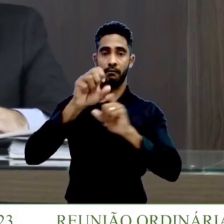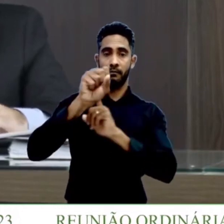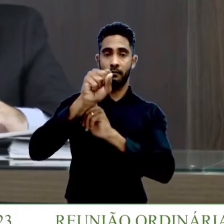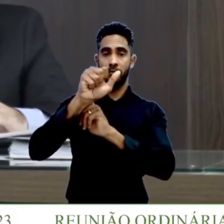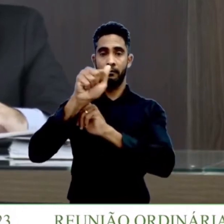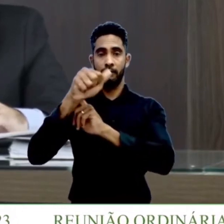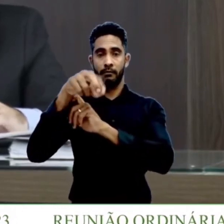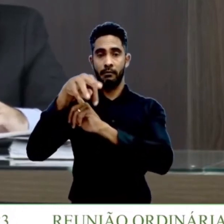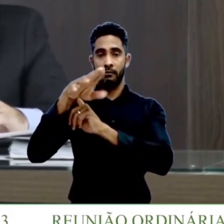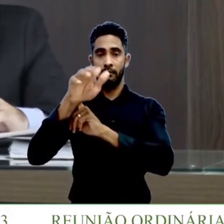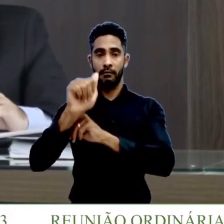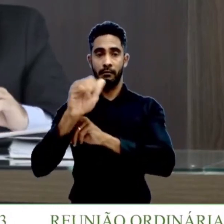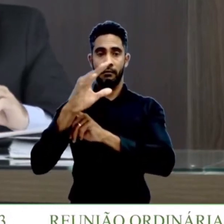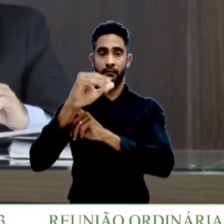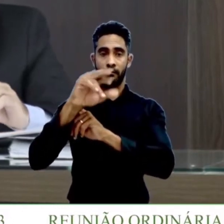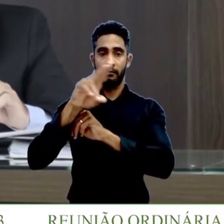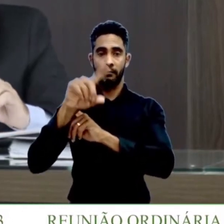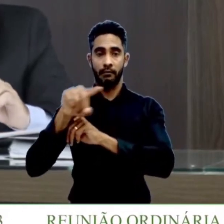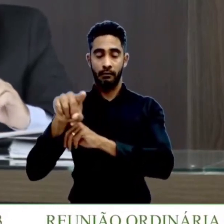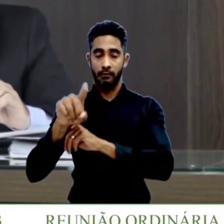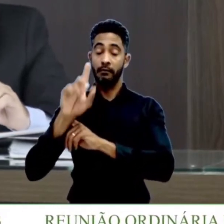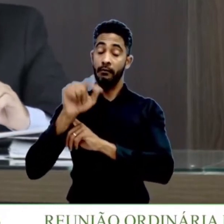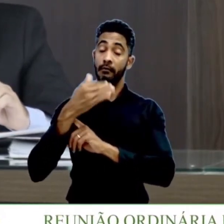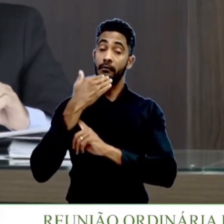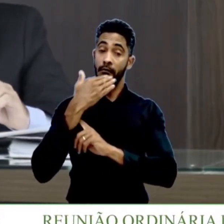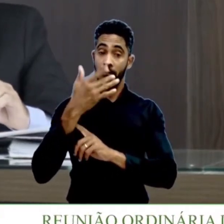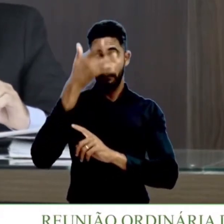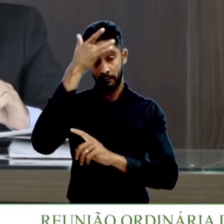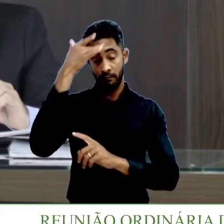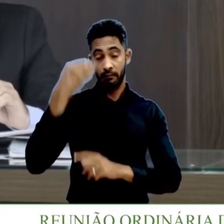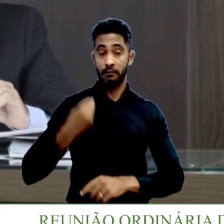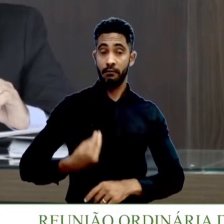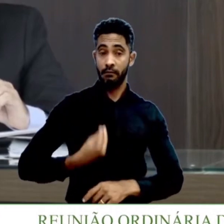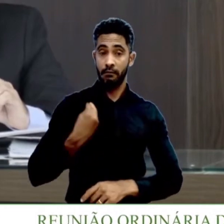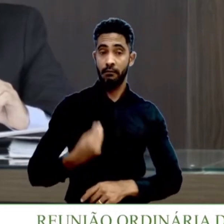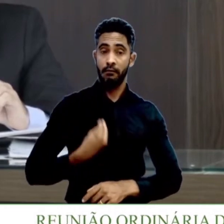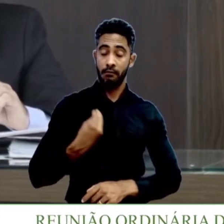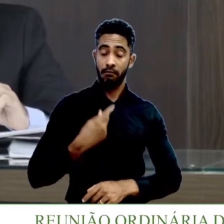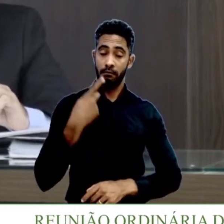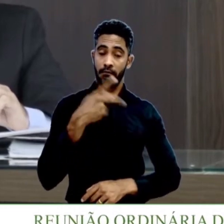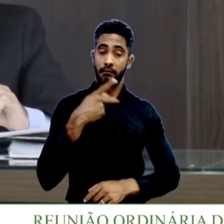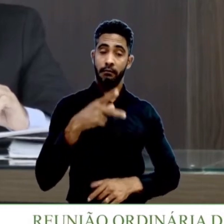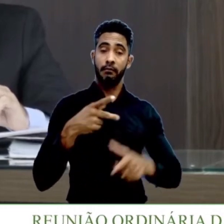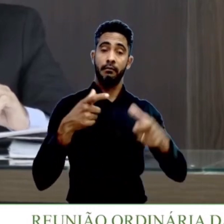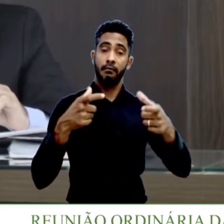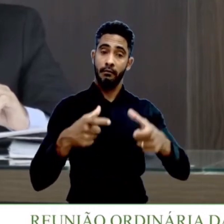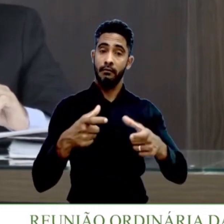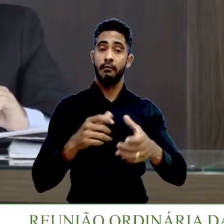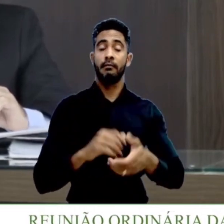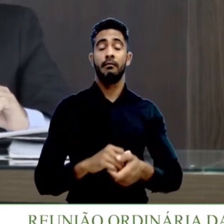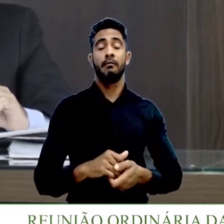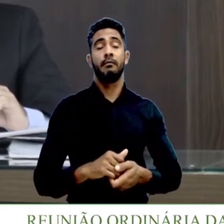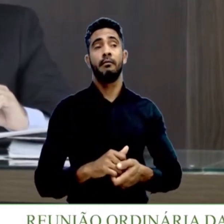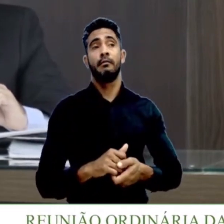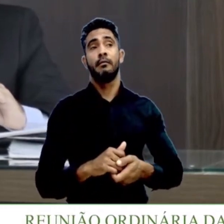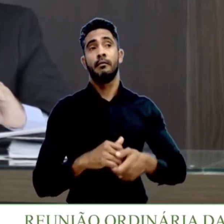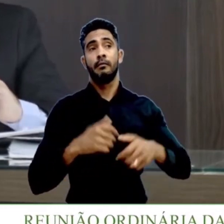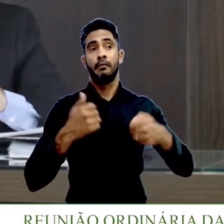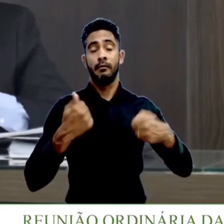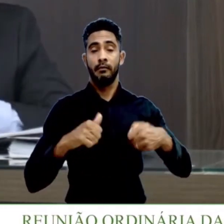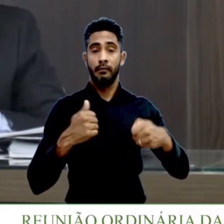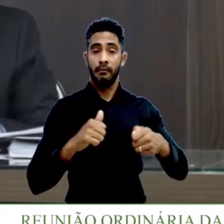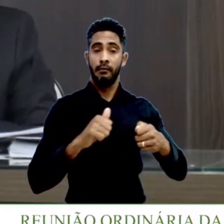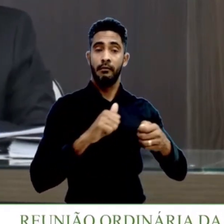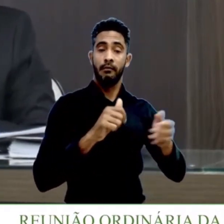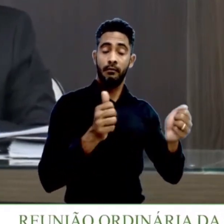A presente indicação é uma solicitação dos moradores que solicitaram através deste parlamentar para intervir junto